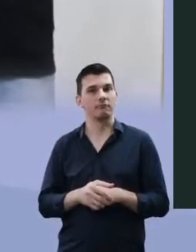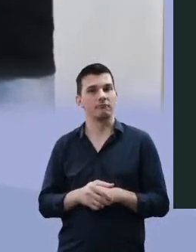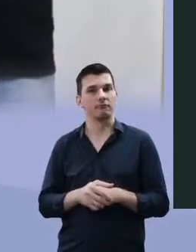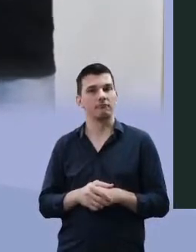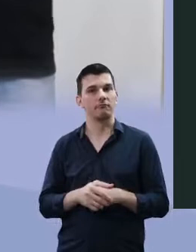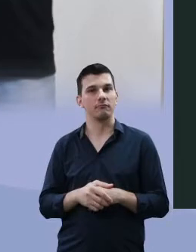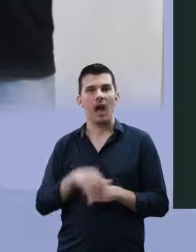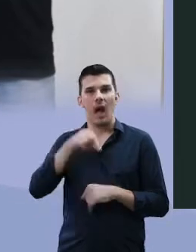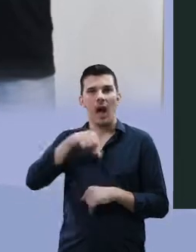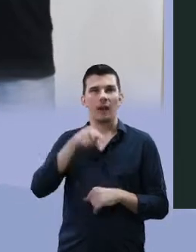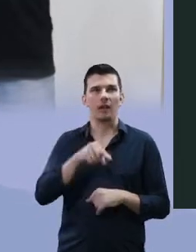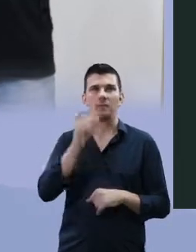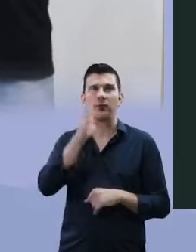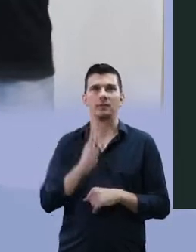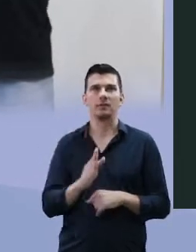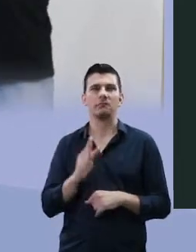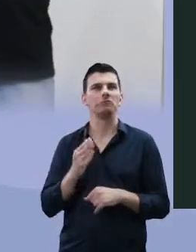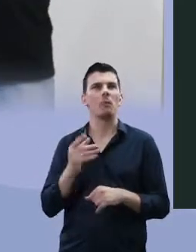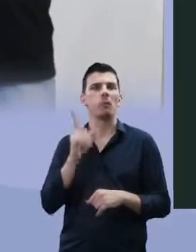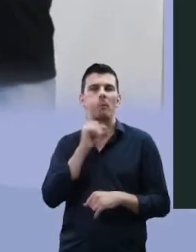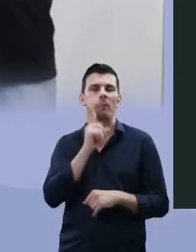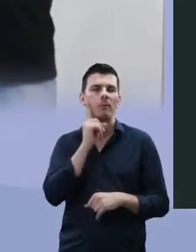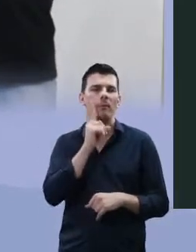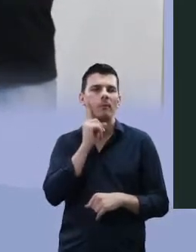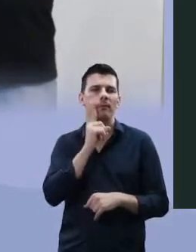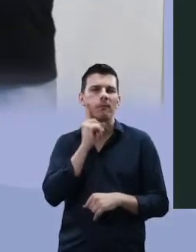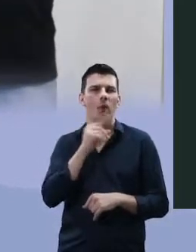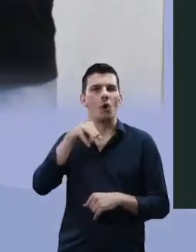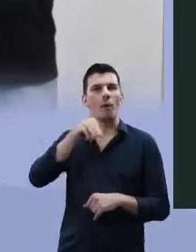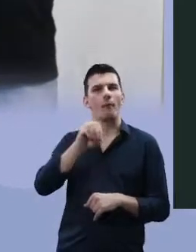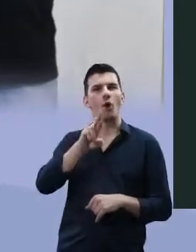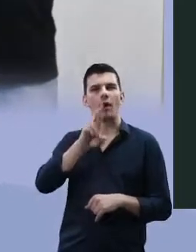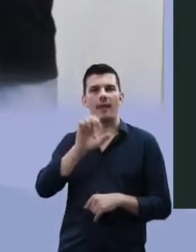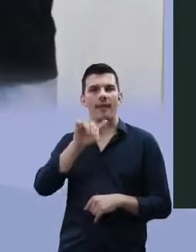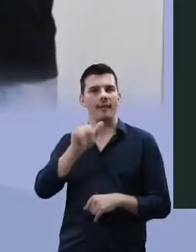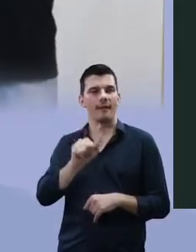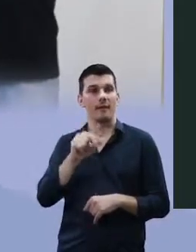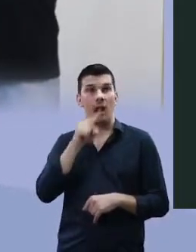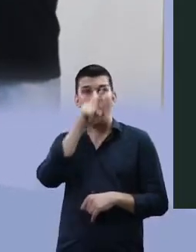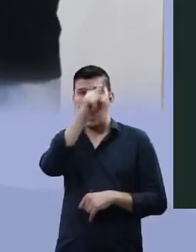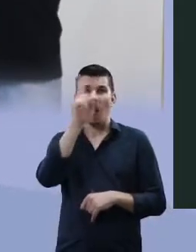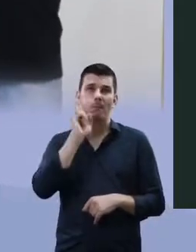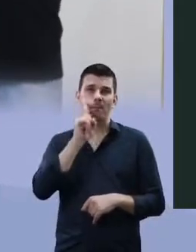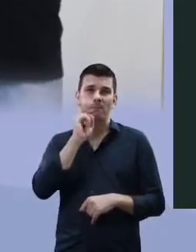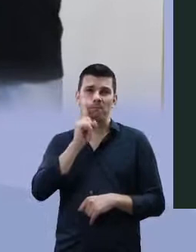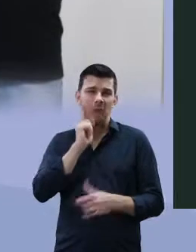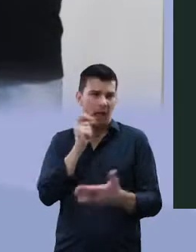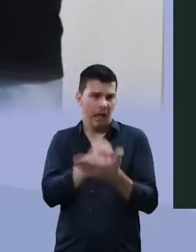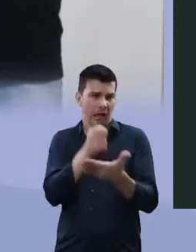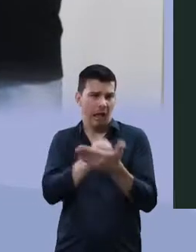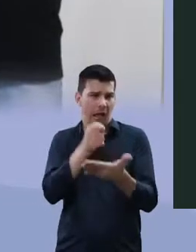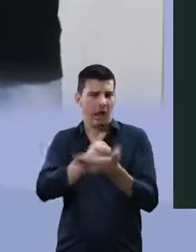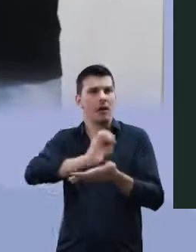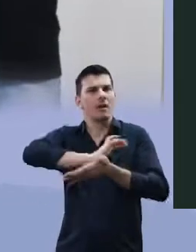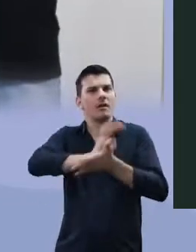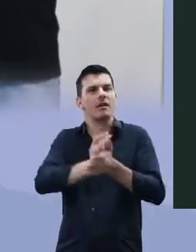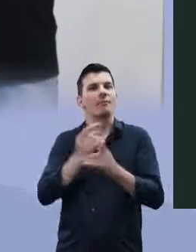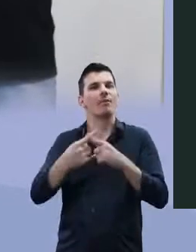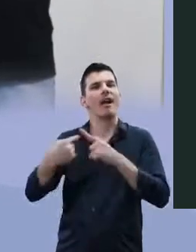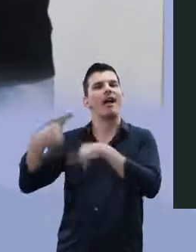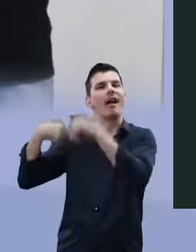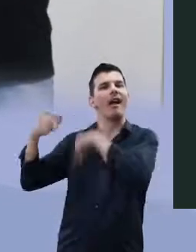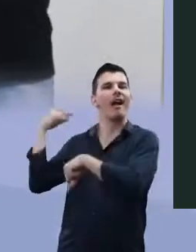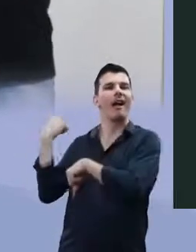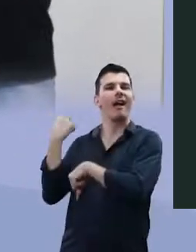escura, né? Ela no Brasil seria classificada como morena clara, mas ela foi vítima de ataques racistas por